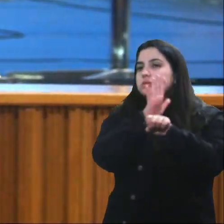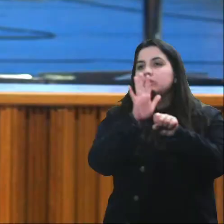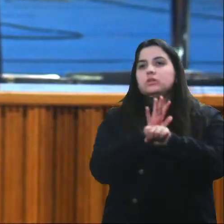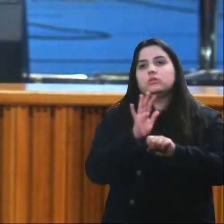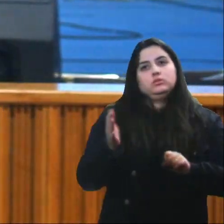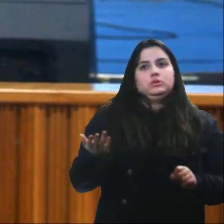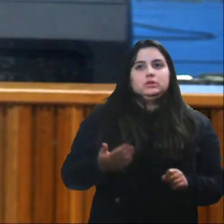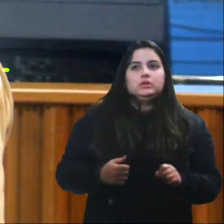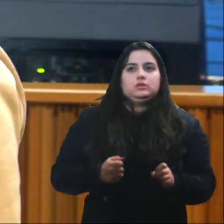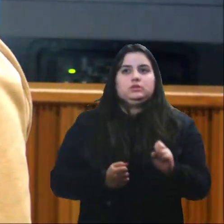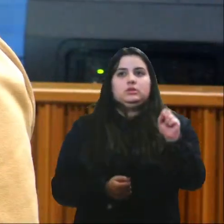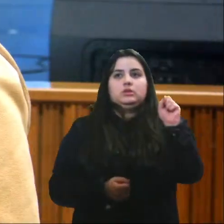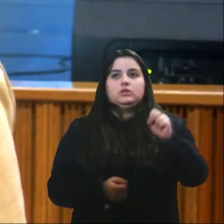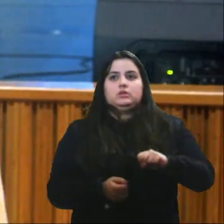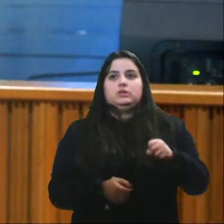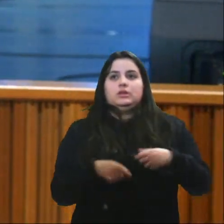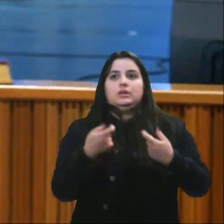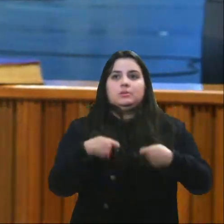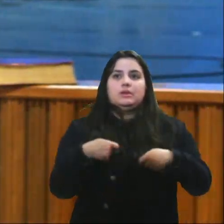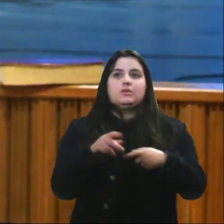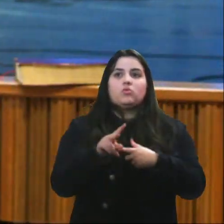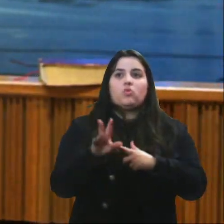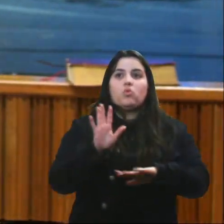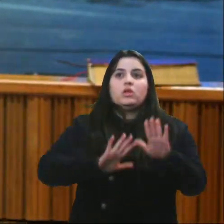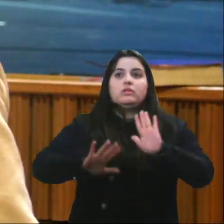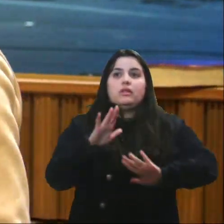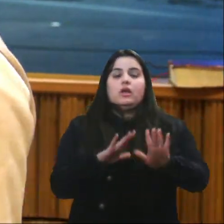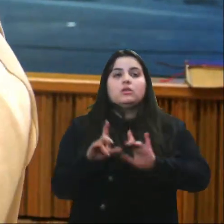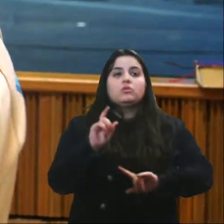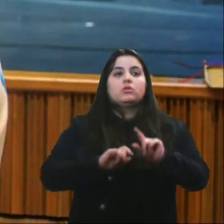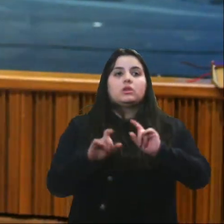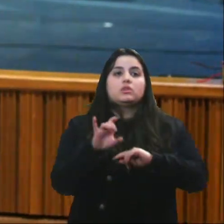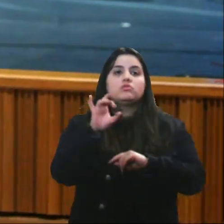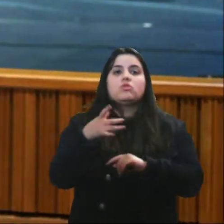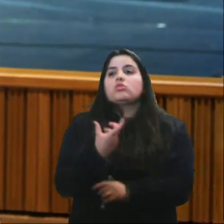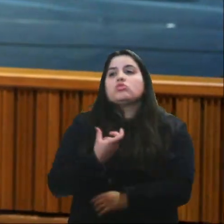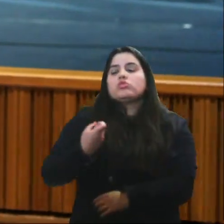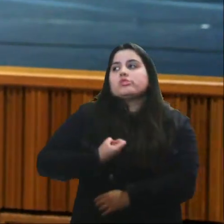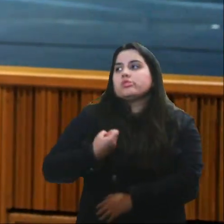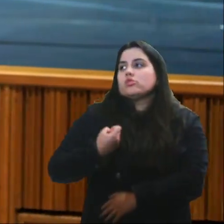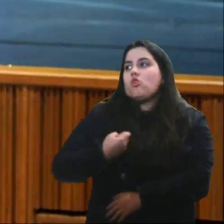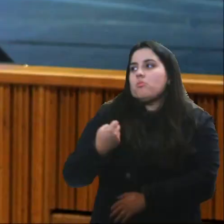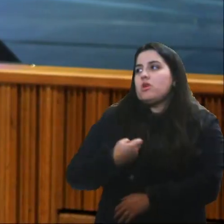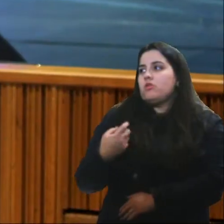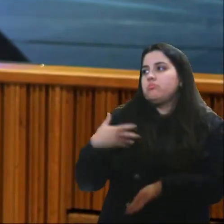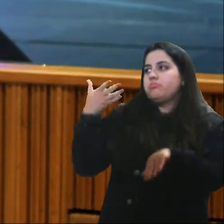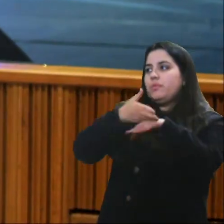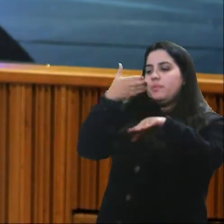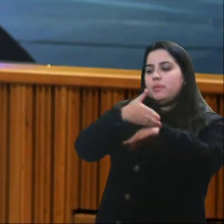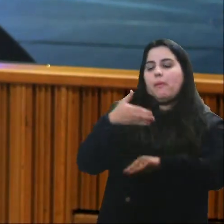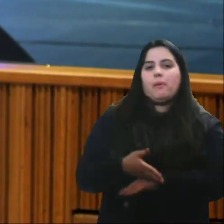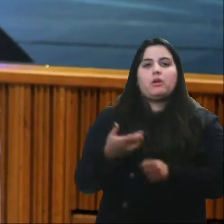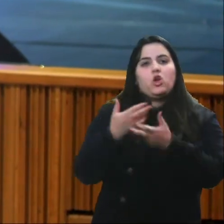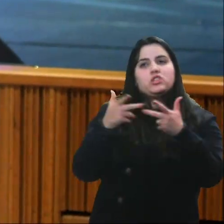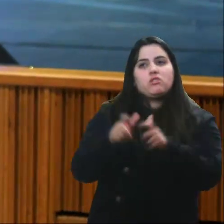gente realmente tem que tomar cuidado com a tentação de querer só números e de querer algo